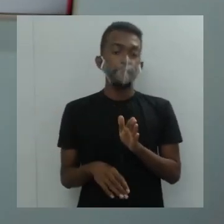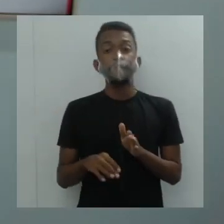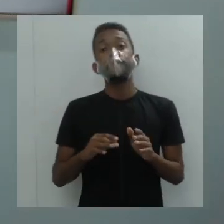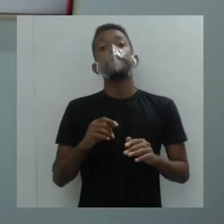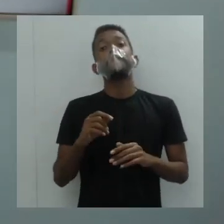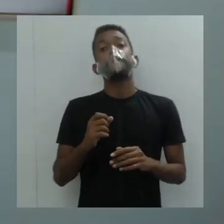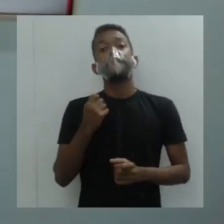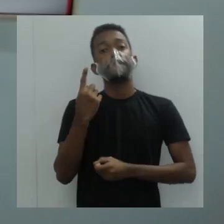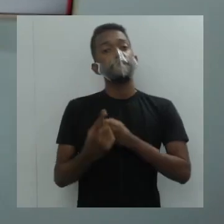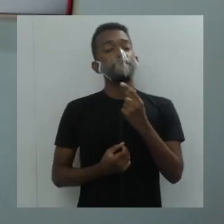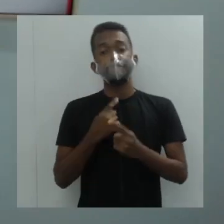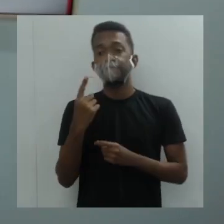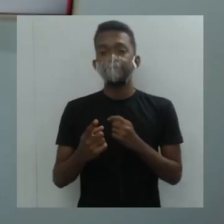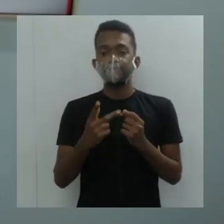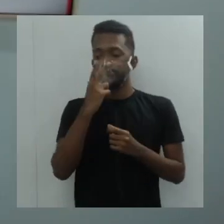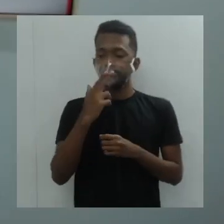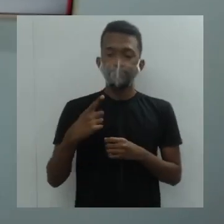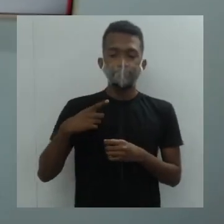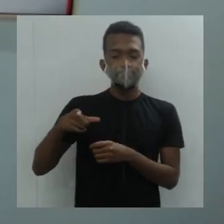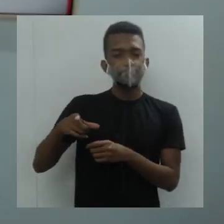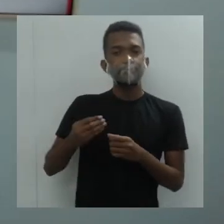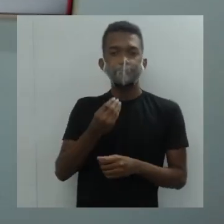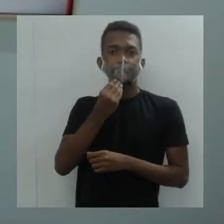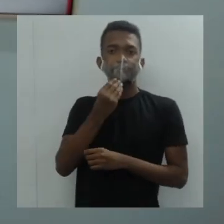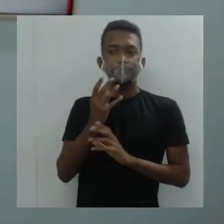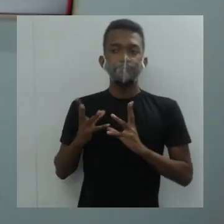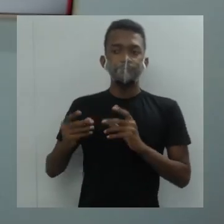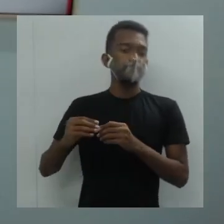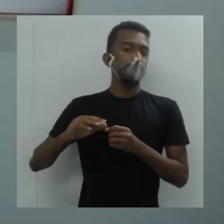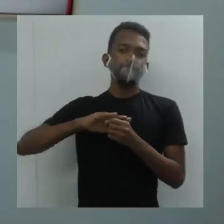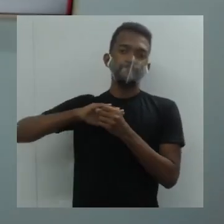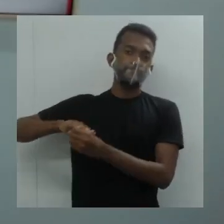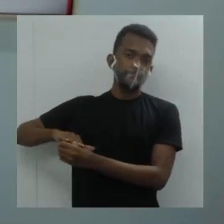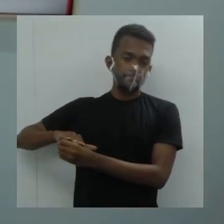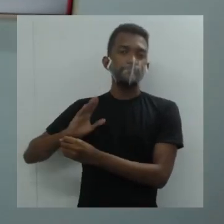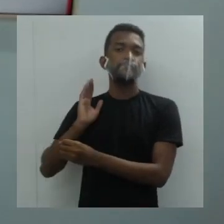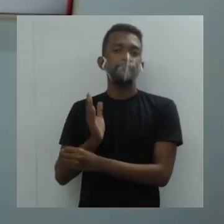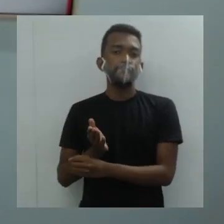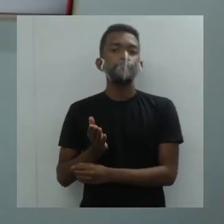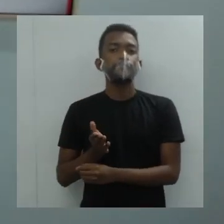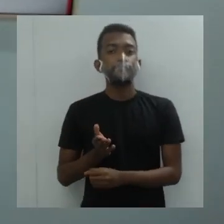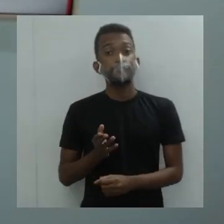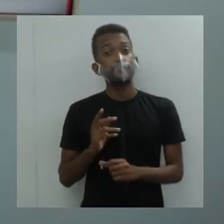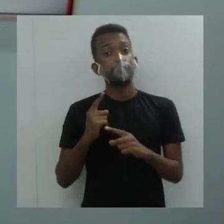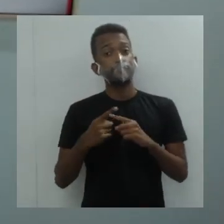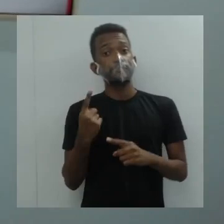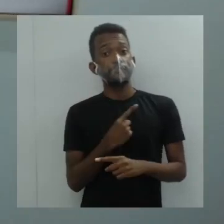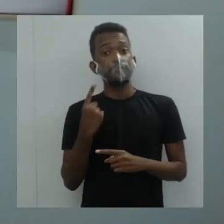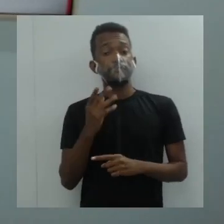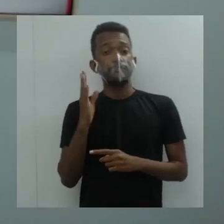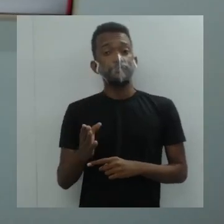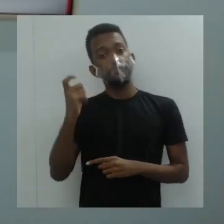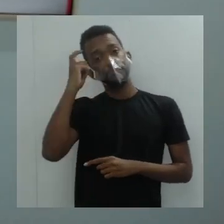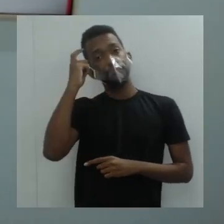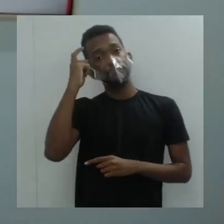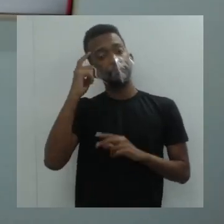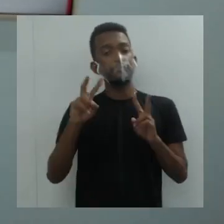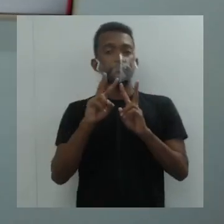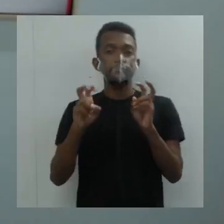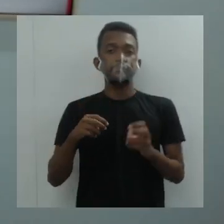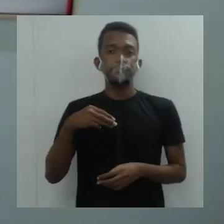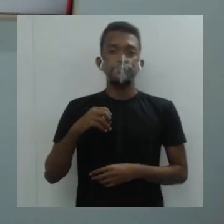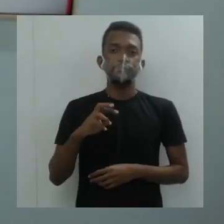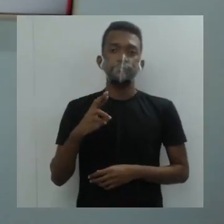exclui, onde as oportunidades não são para todos, Porque quando a gente pensa no